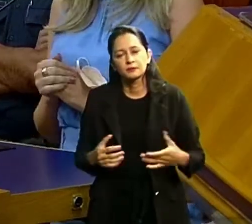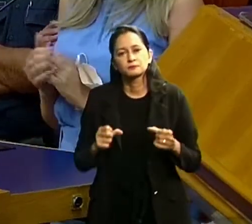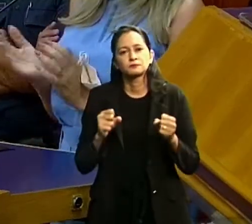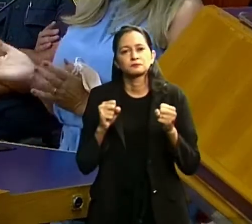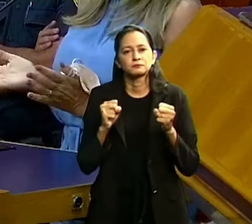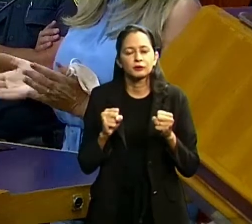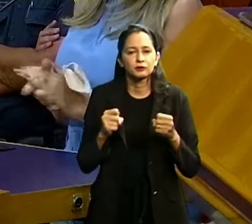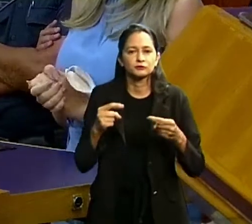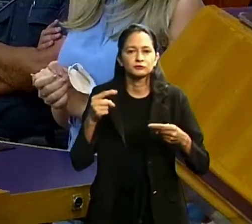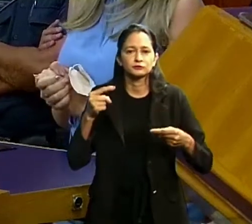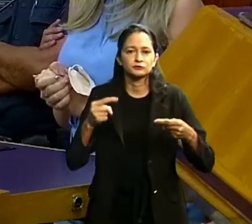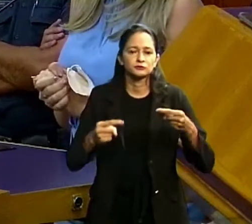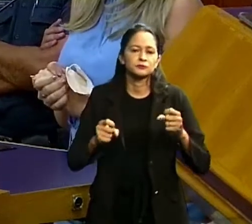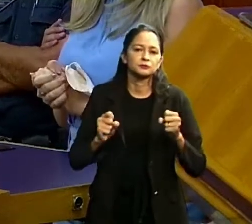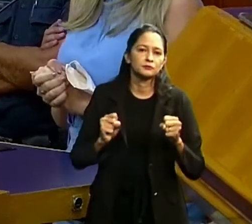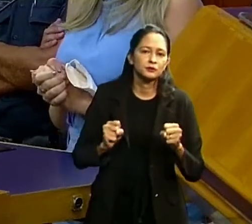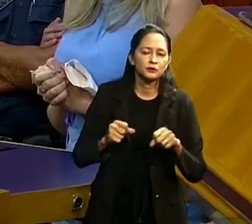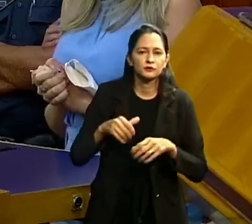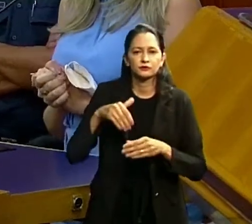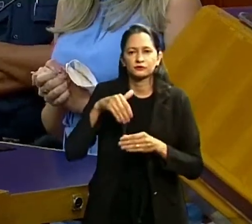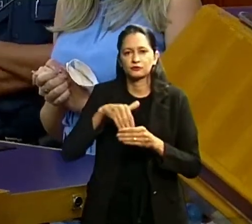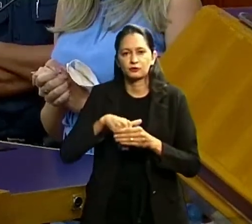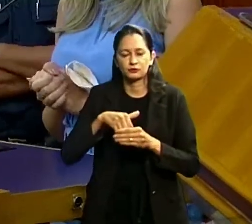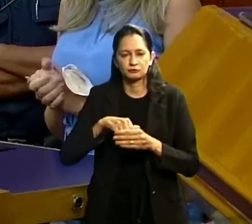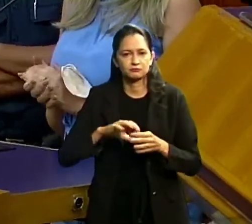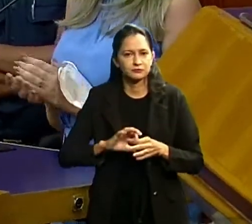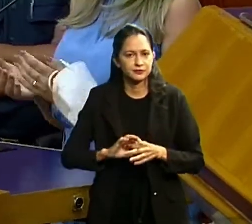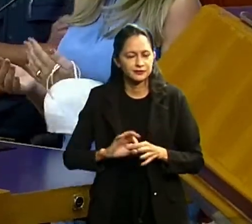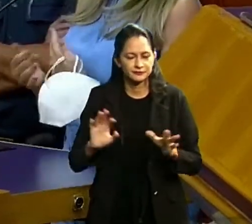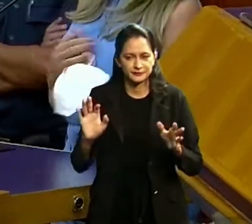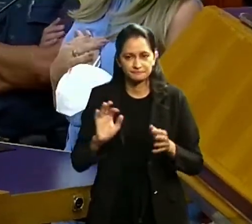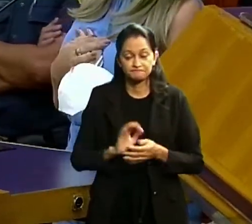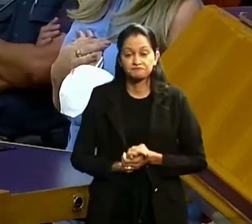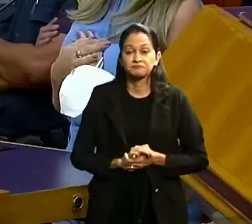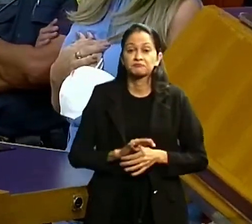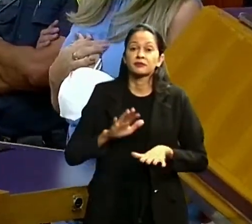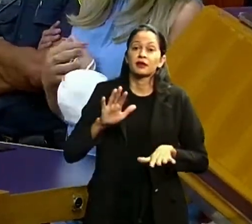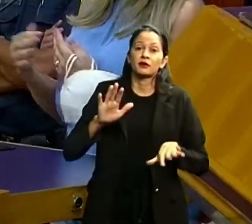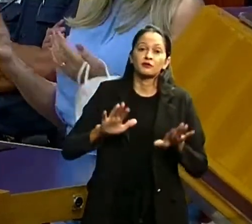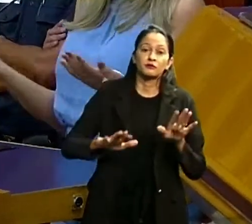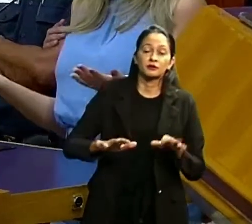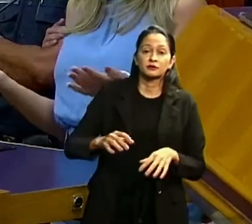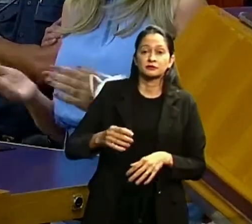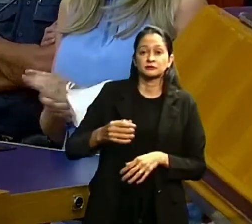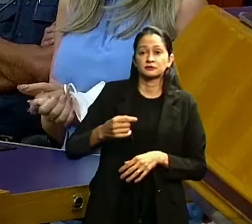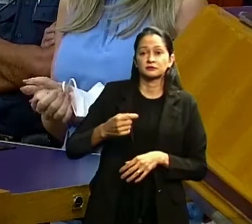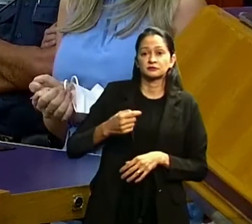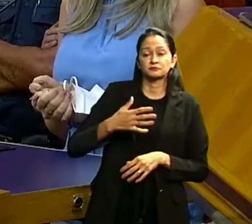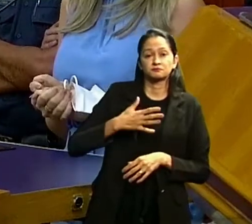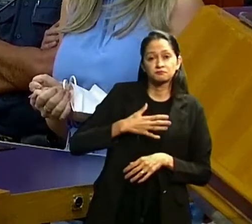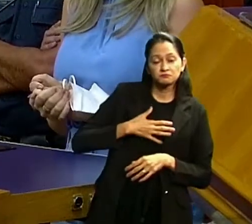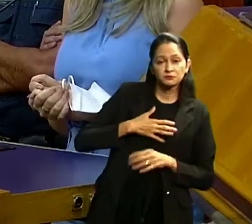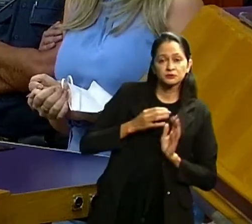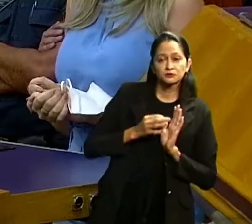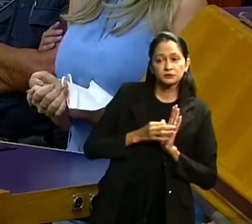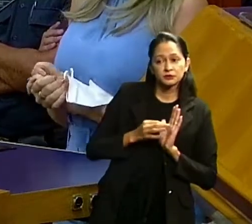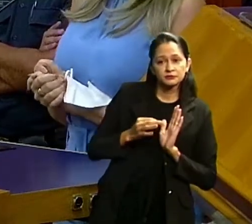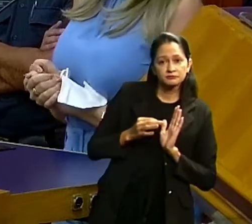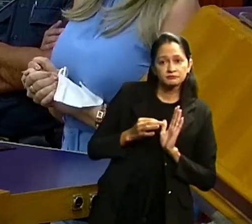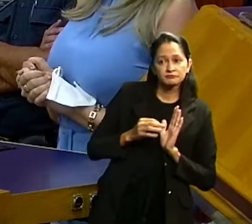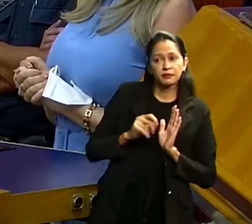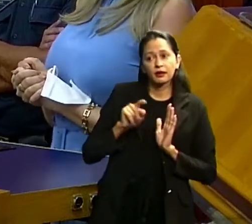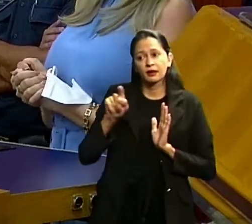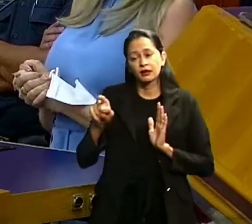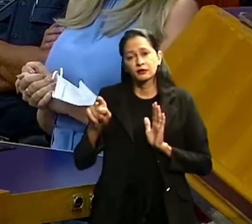debater e de votar. Então, às vezes o que eu penso não é o que o colega pensa,